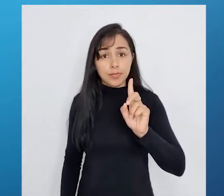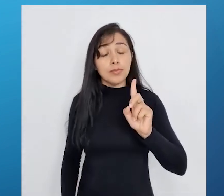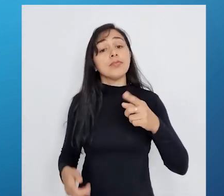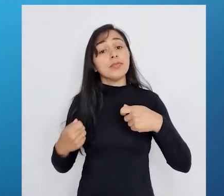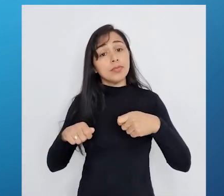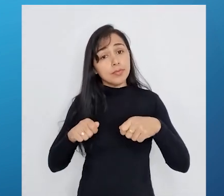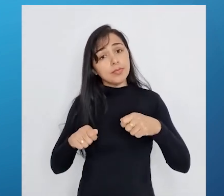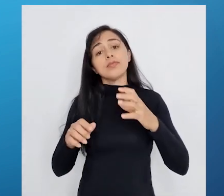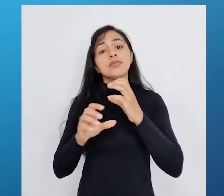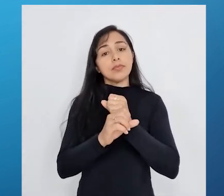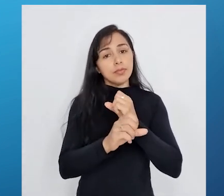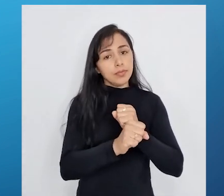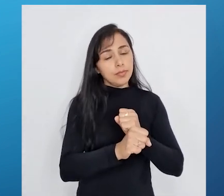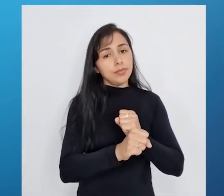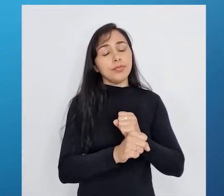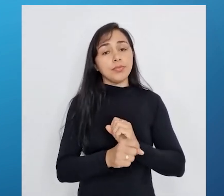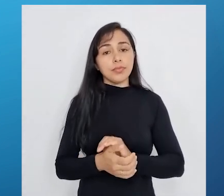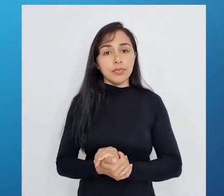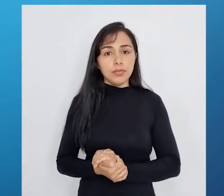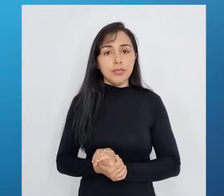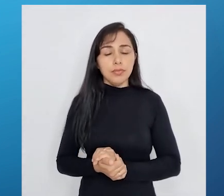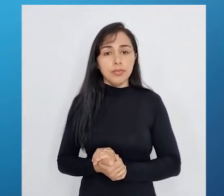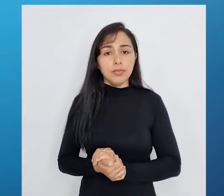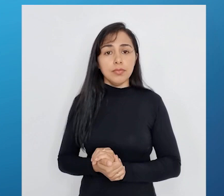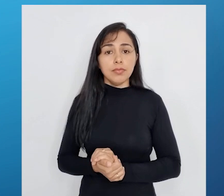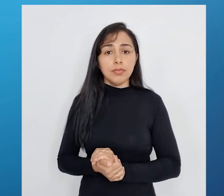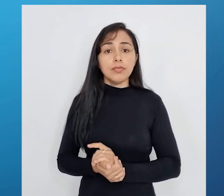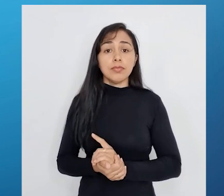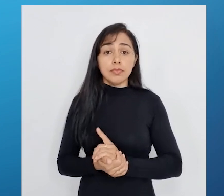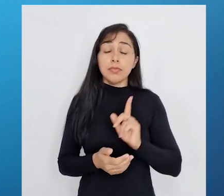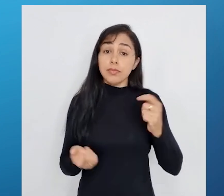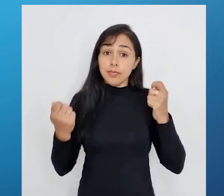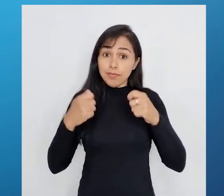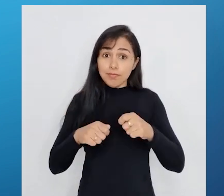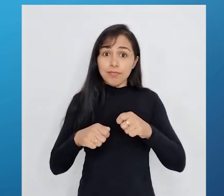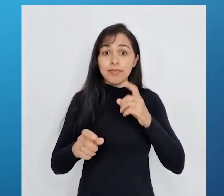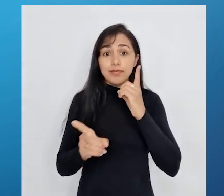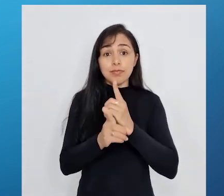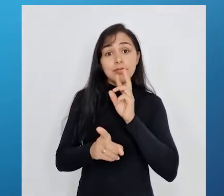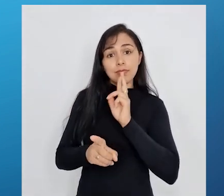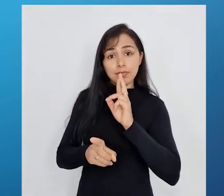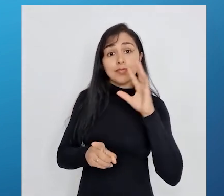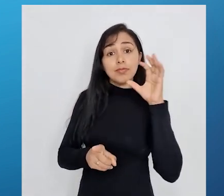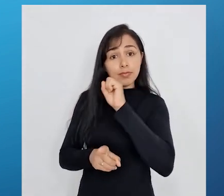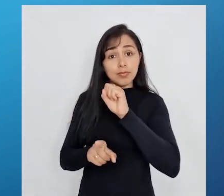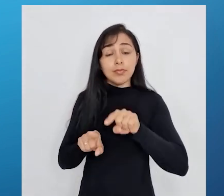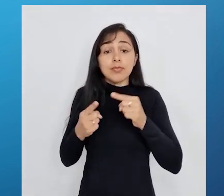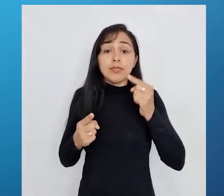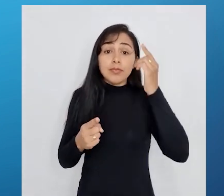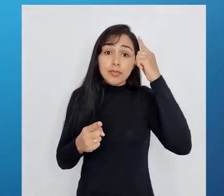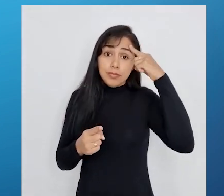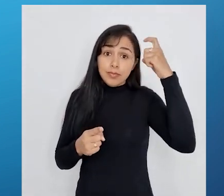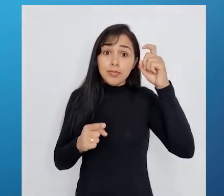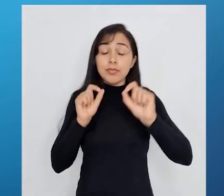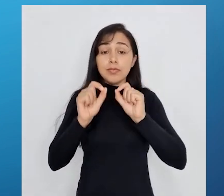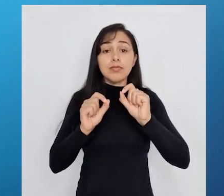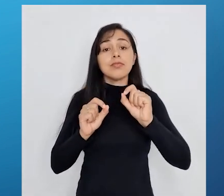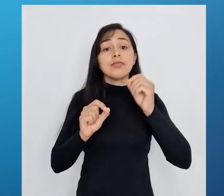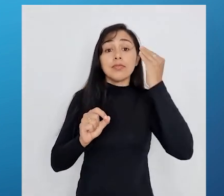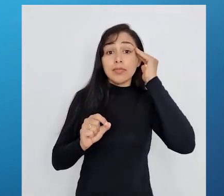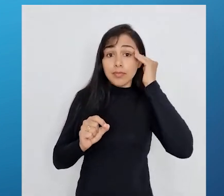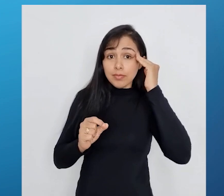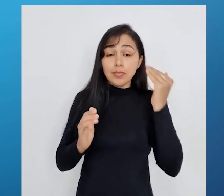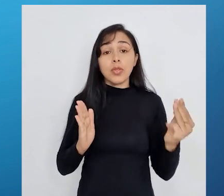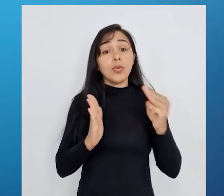nós não demoraríamos muito para encontrar a resposta. Mas a ideia aqui é entender o método da substituição.